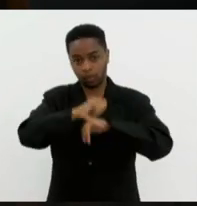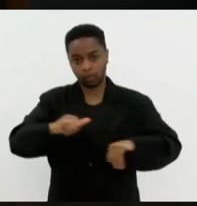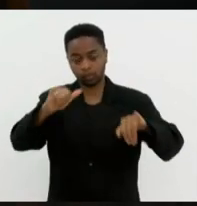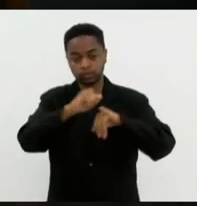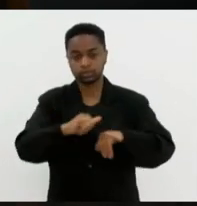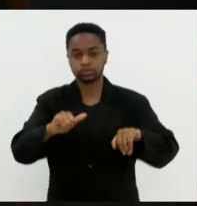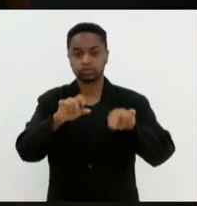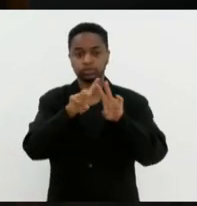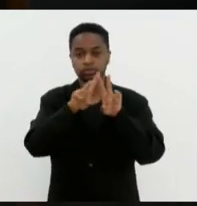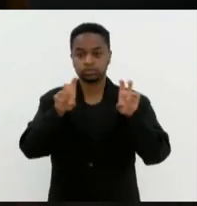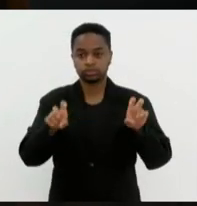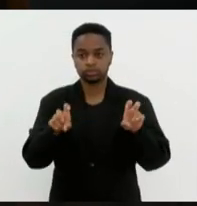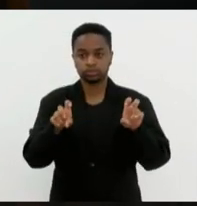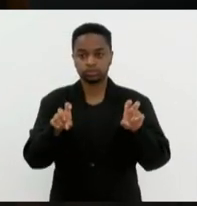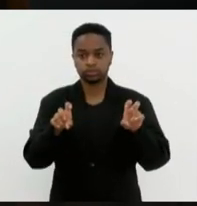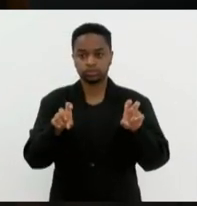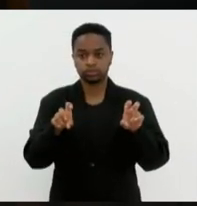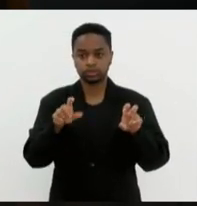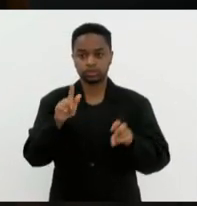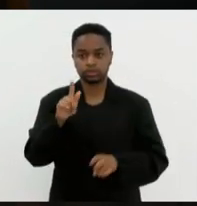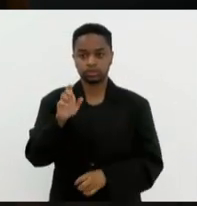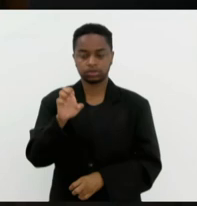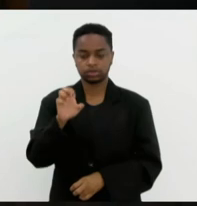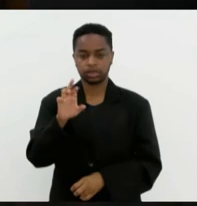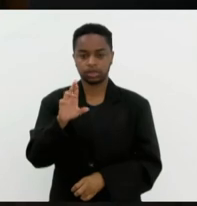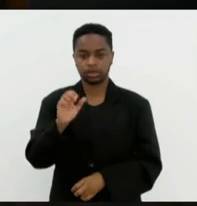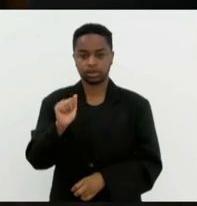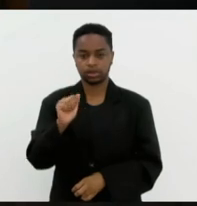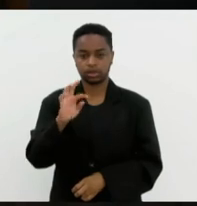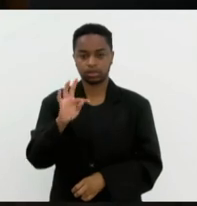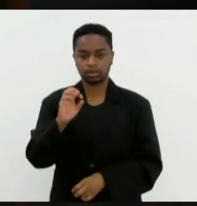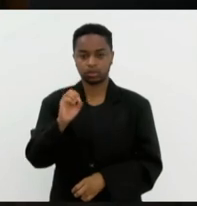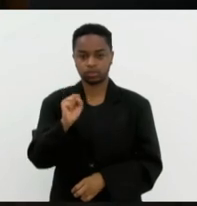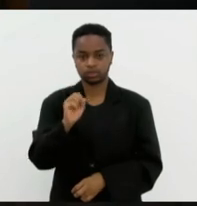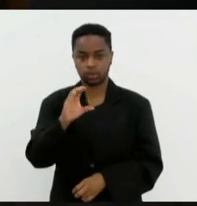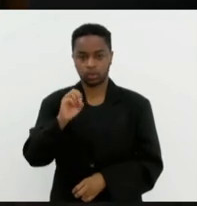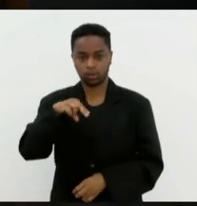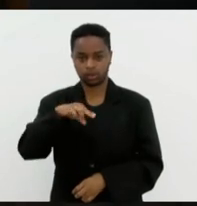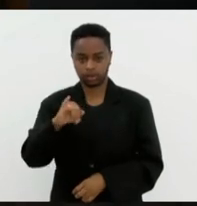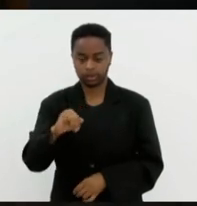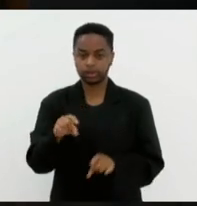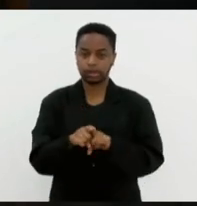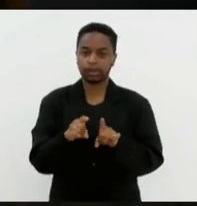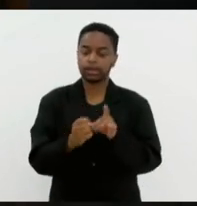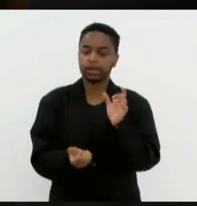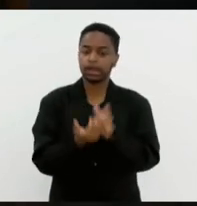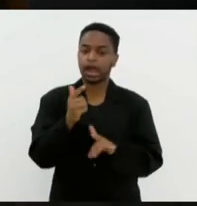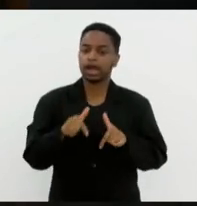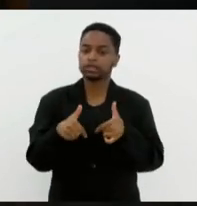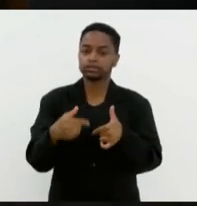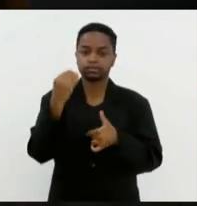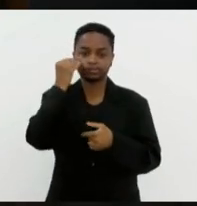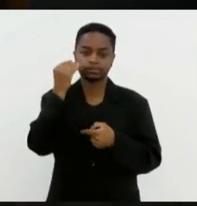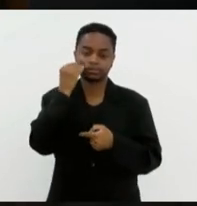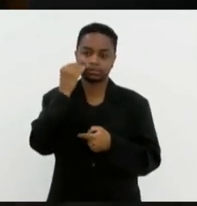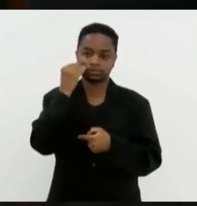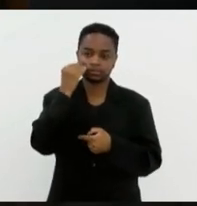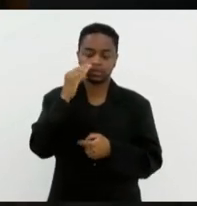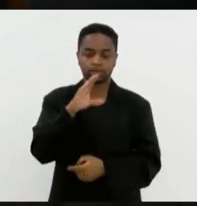do Geratocone e institui campanha de ações preventivas.